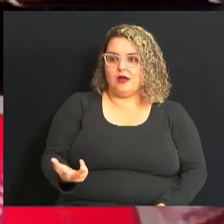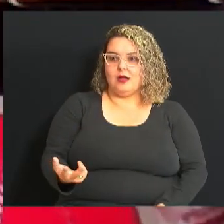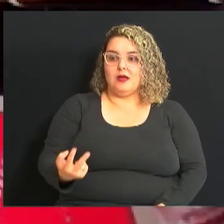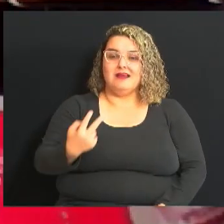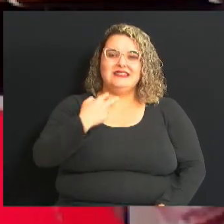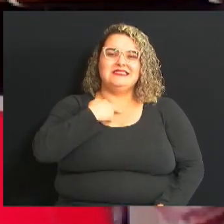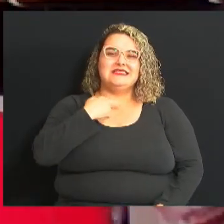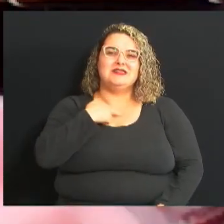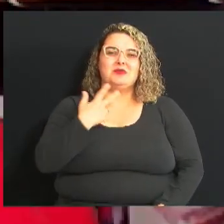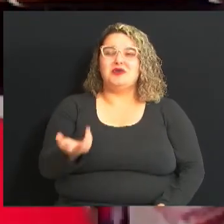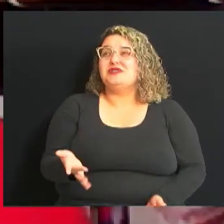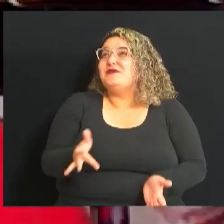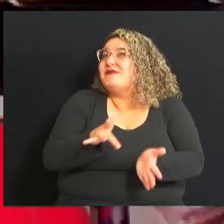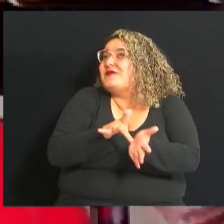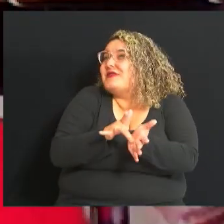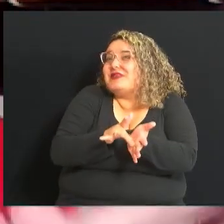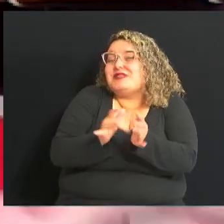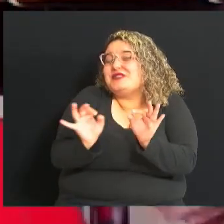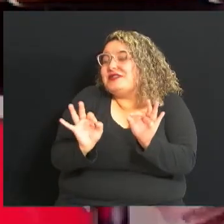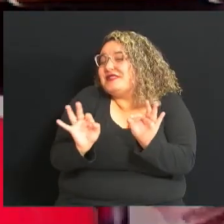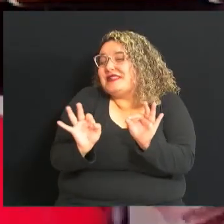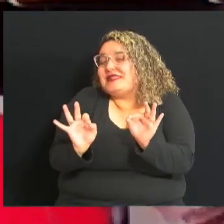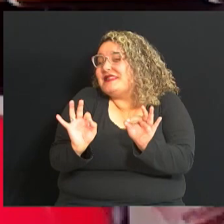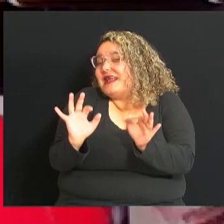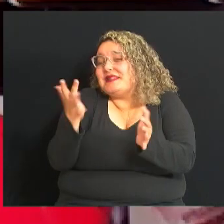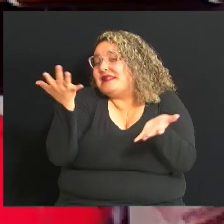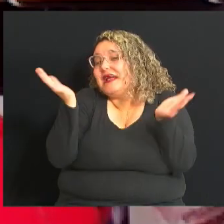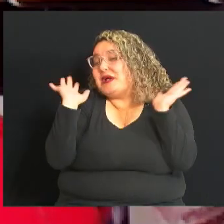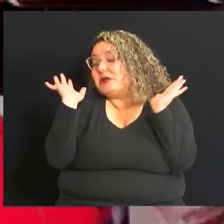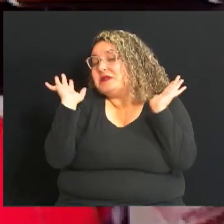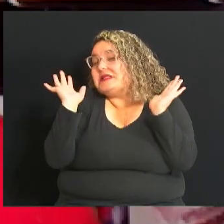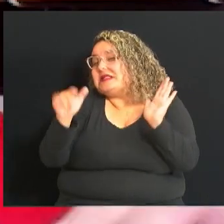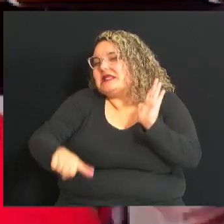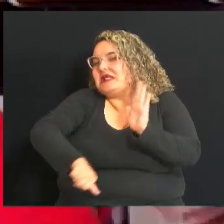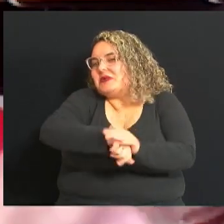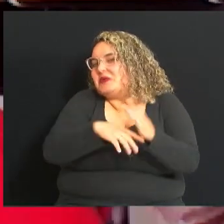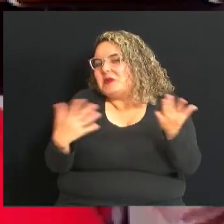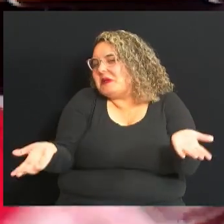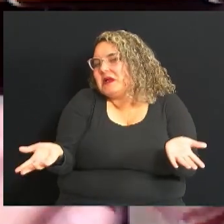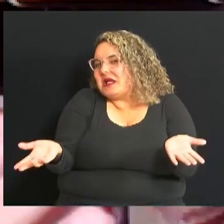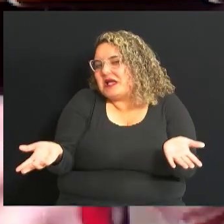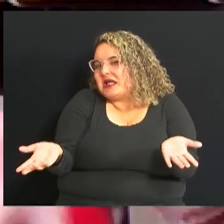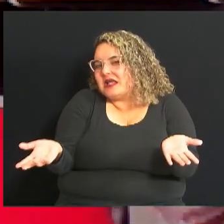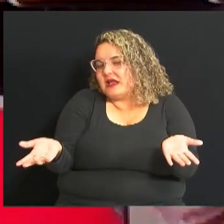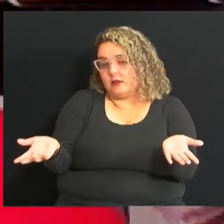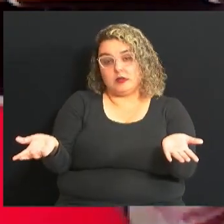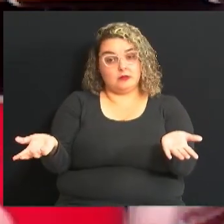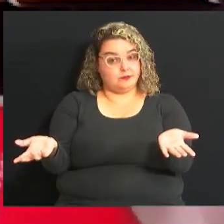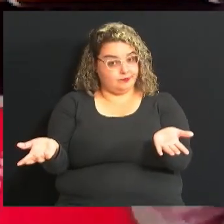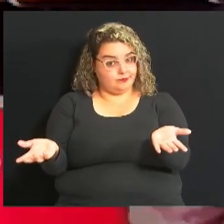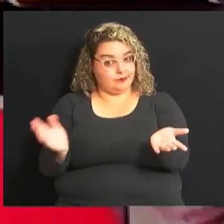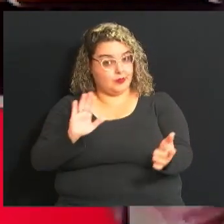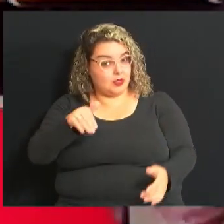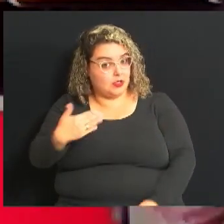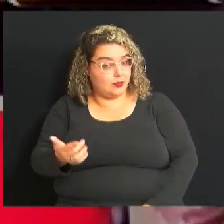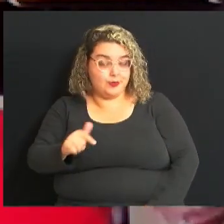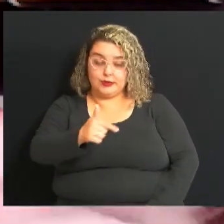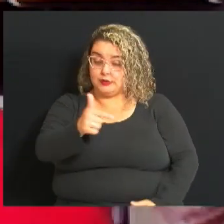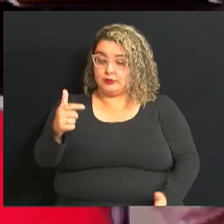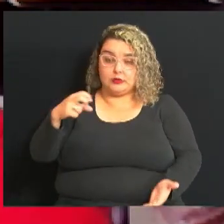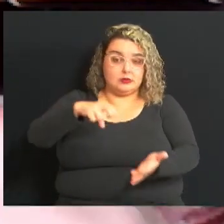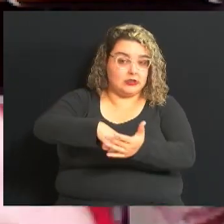pano para o crime. E quando você deixa sem